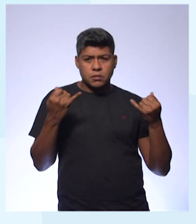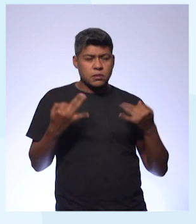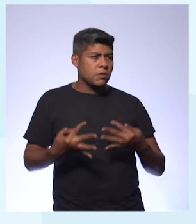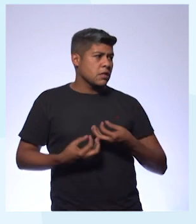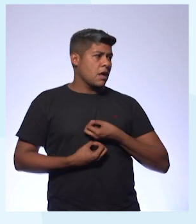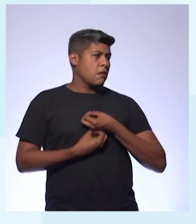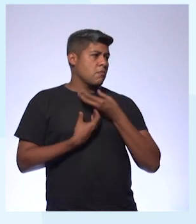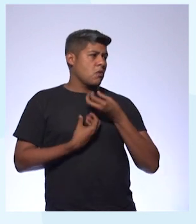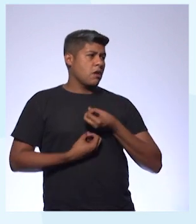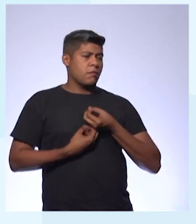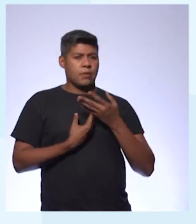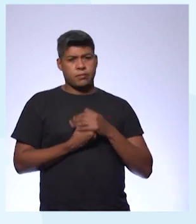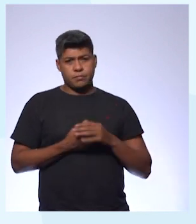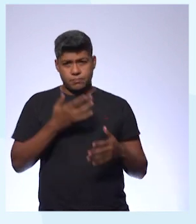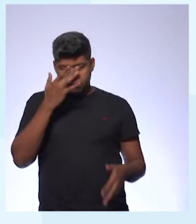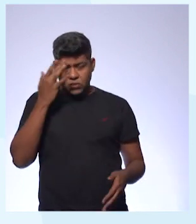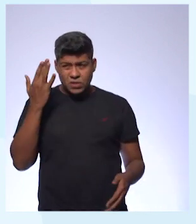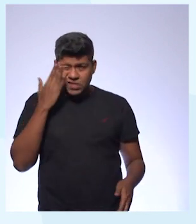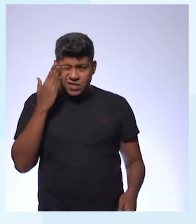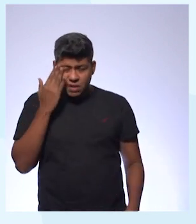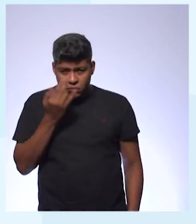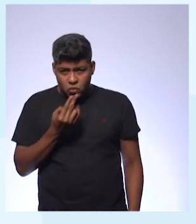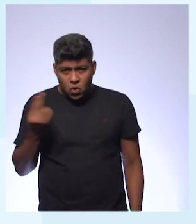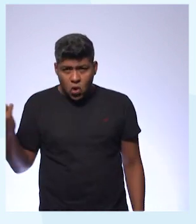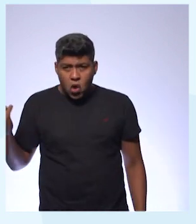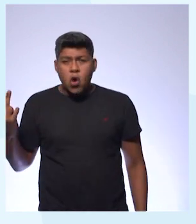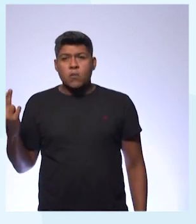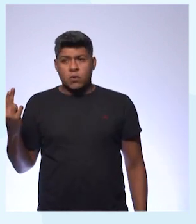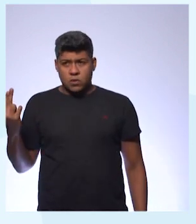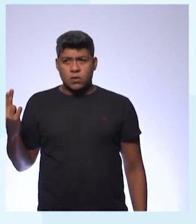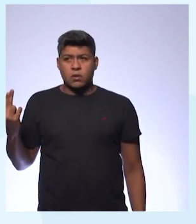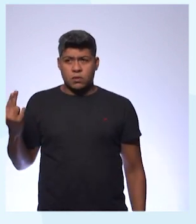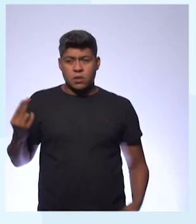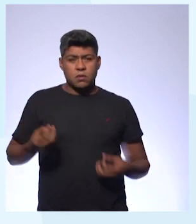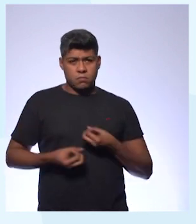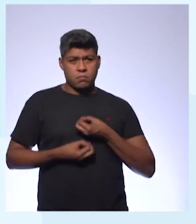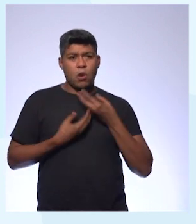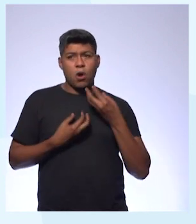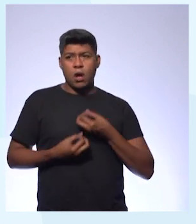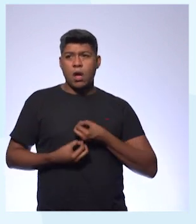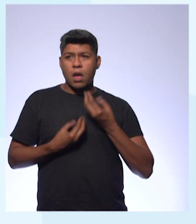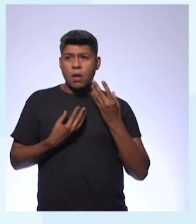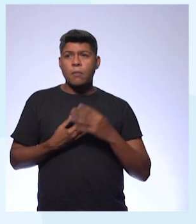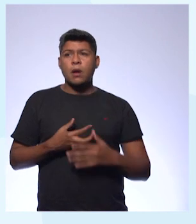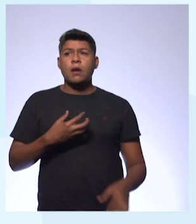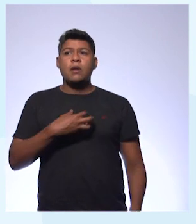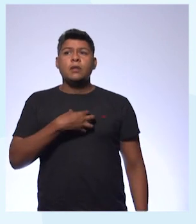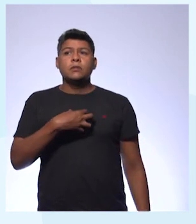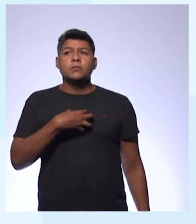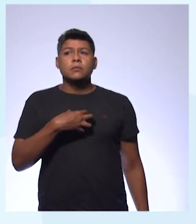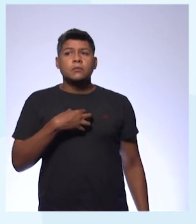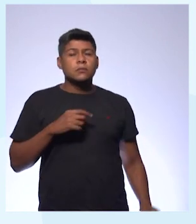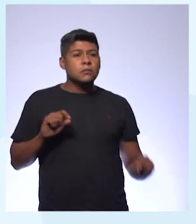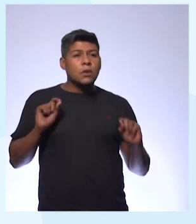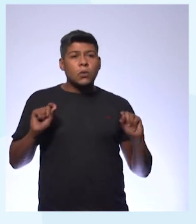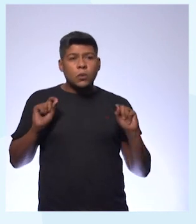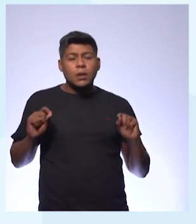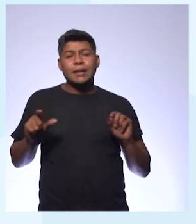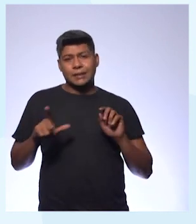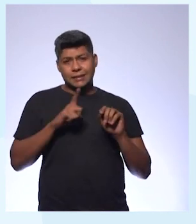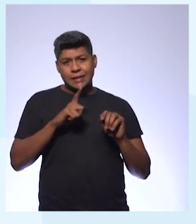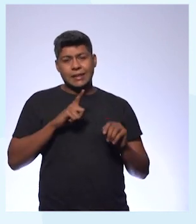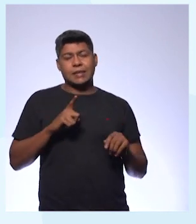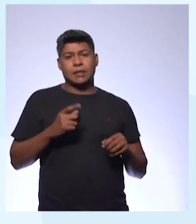poema, gente? Alguém sabe o nome do poema? Aliás, da forma que damos a esse